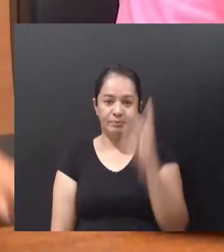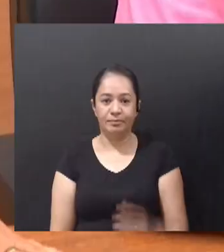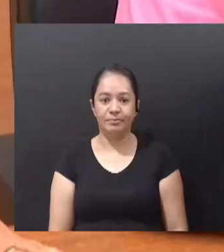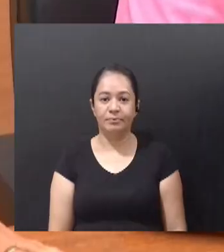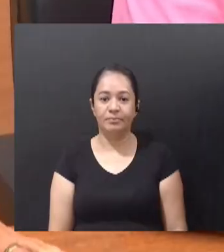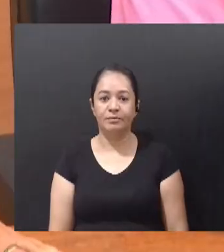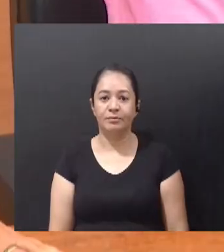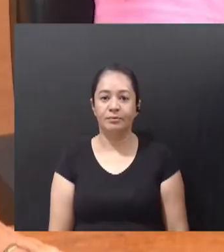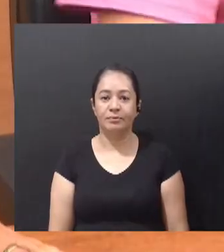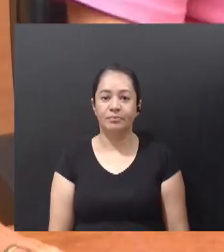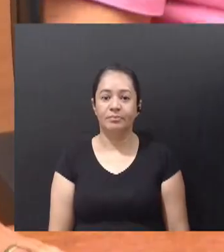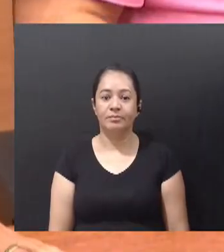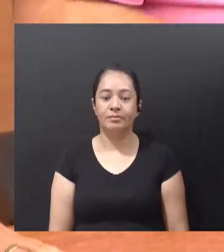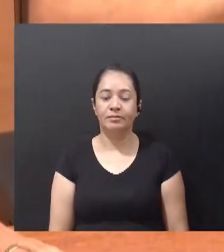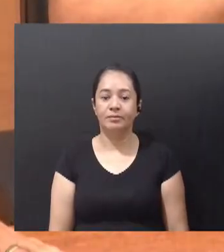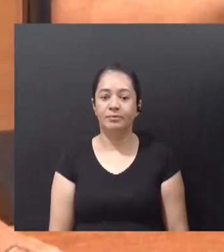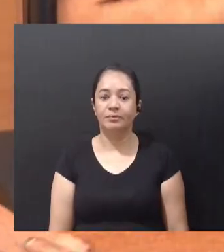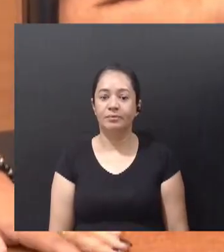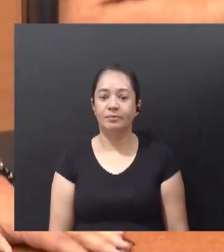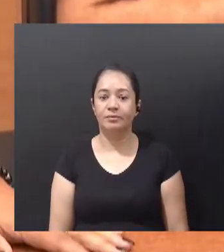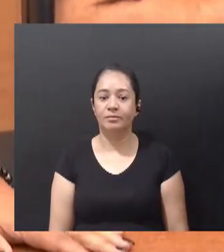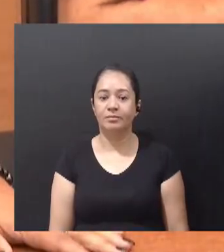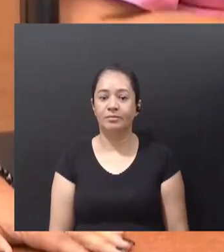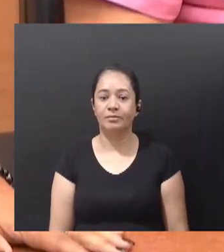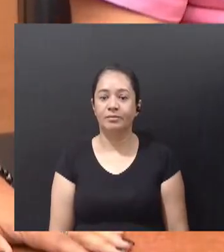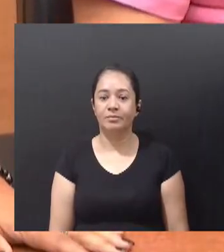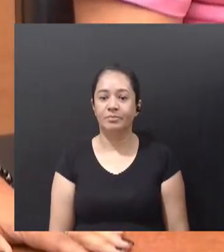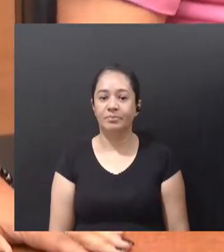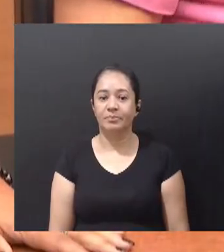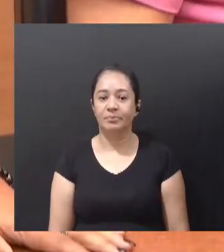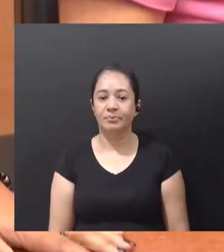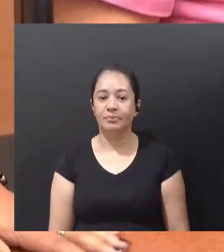racista. Então, vamos lá. Renan.